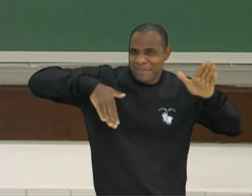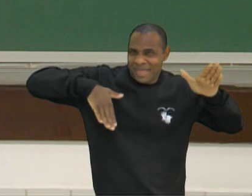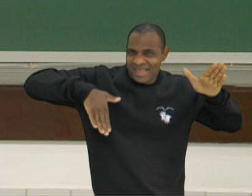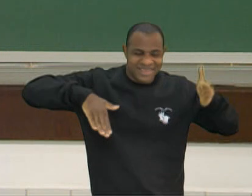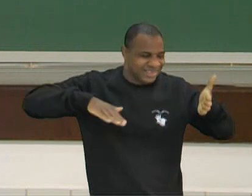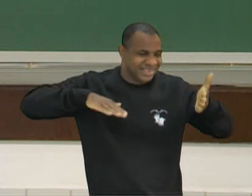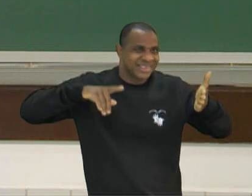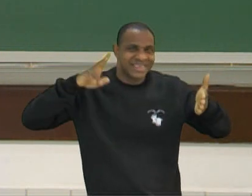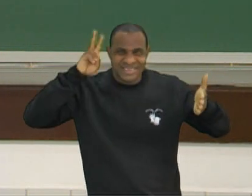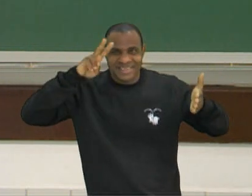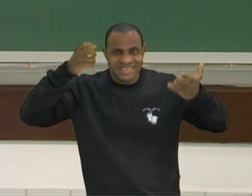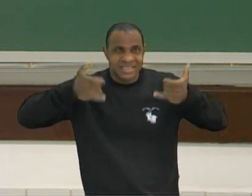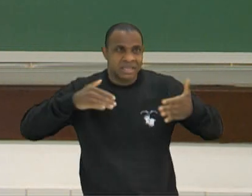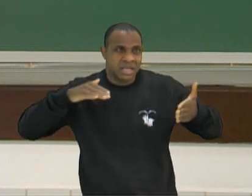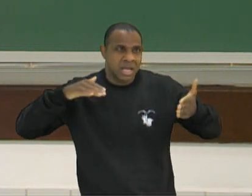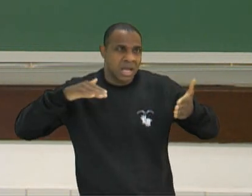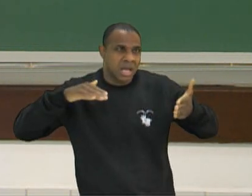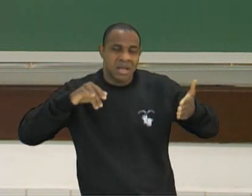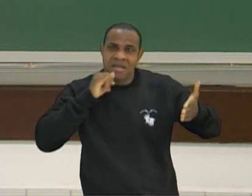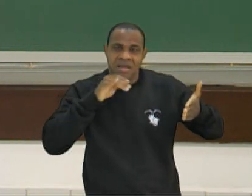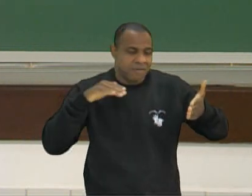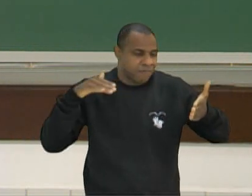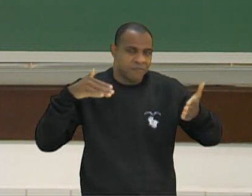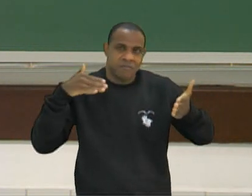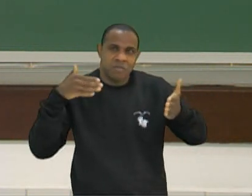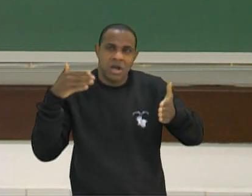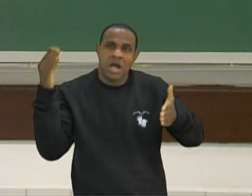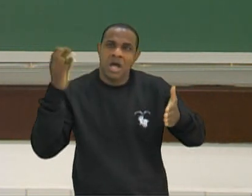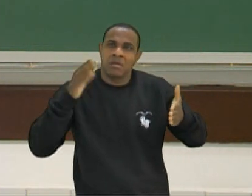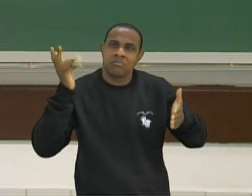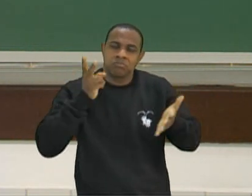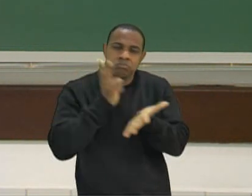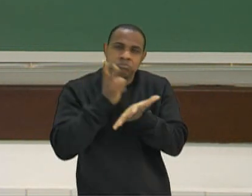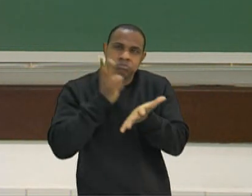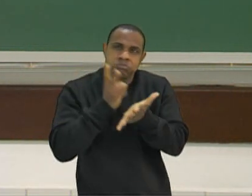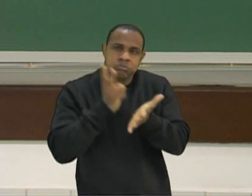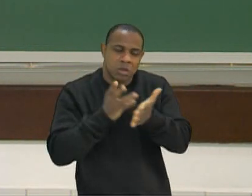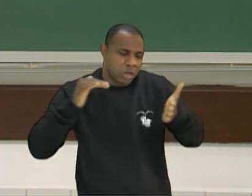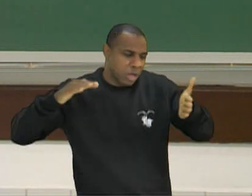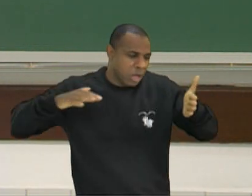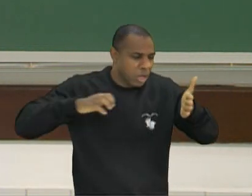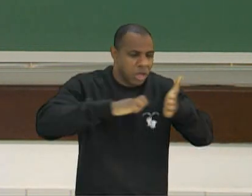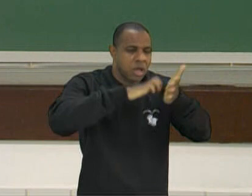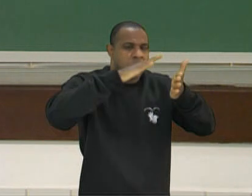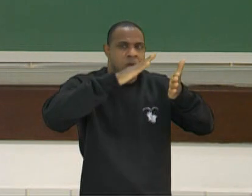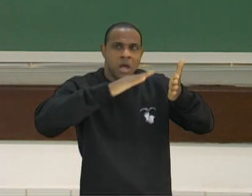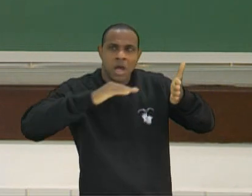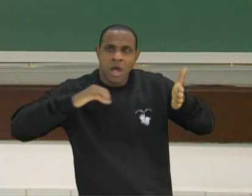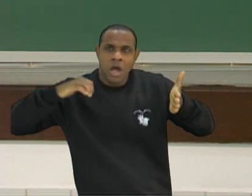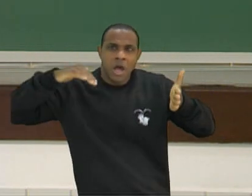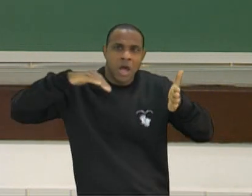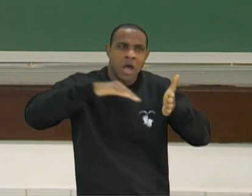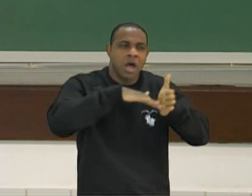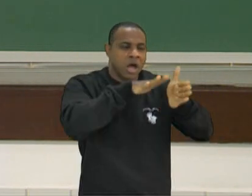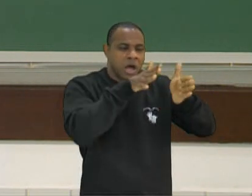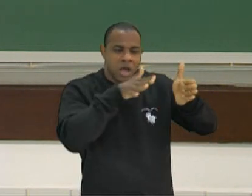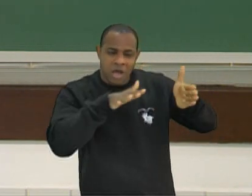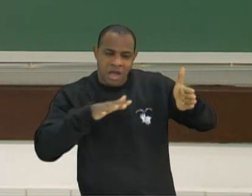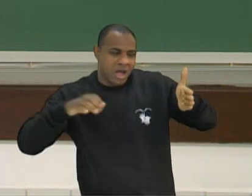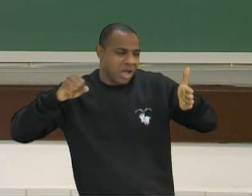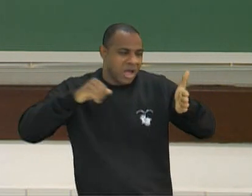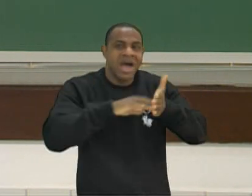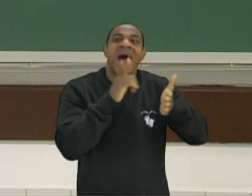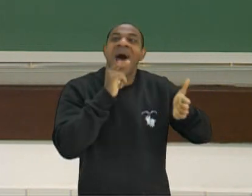vai ter que a frequência acaba se mantendo constante, percebam que a gente está atribuindo o contexto à água do mar.